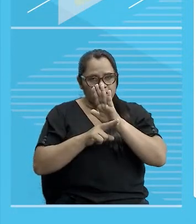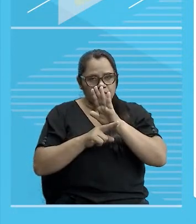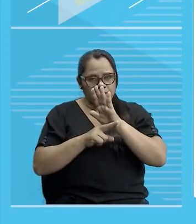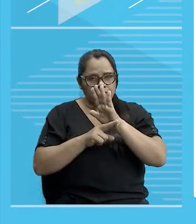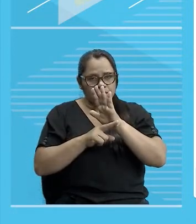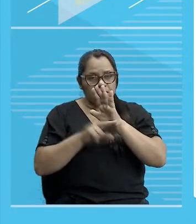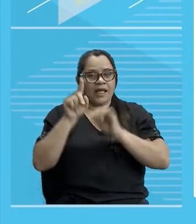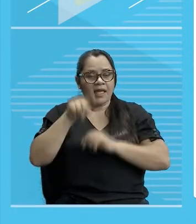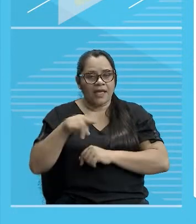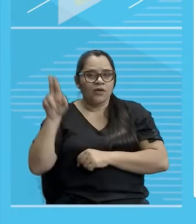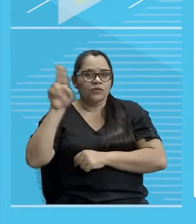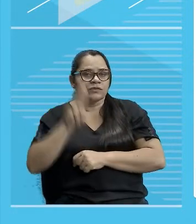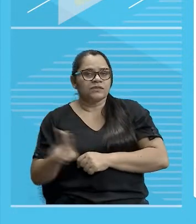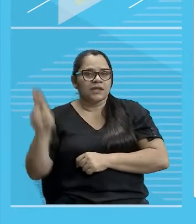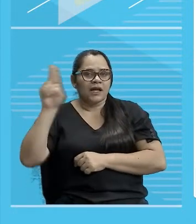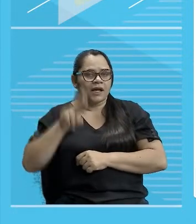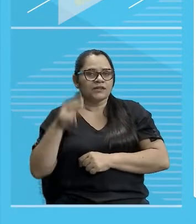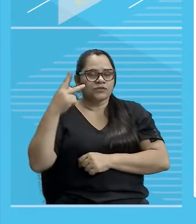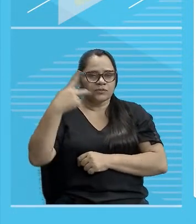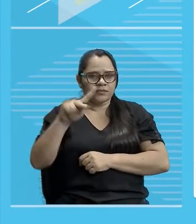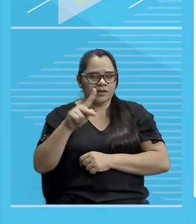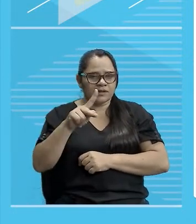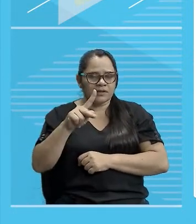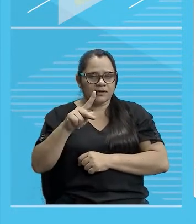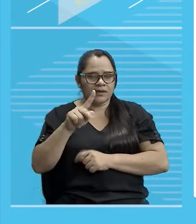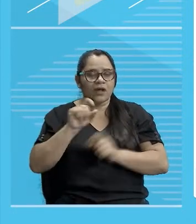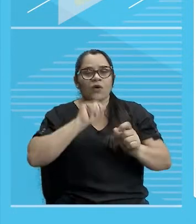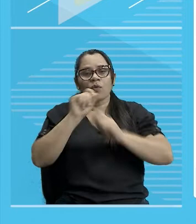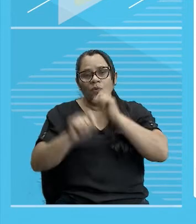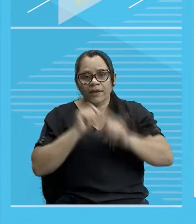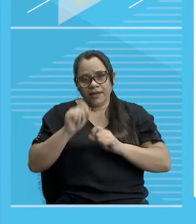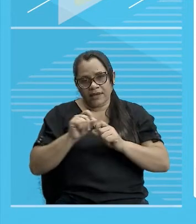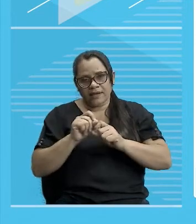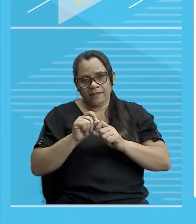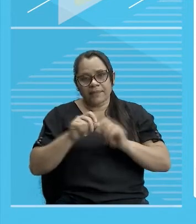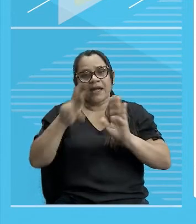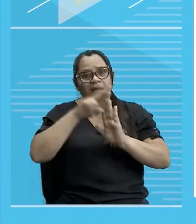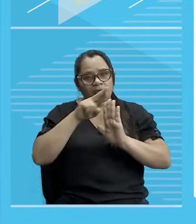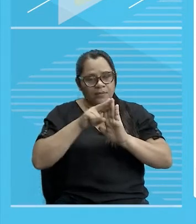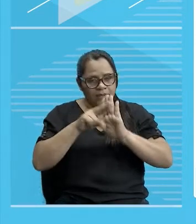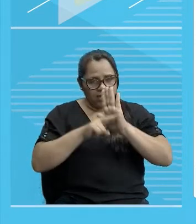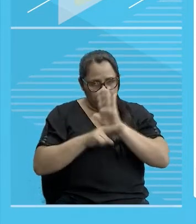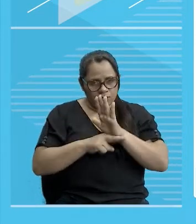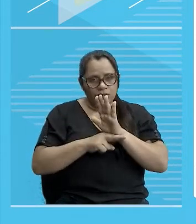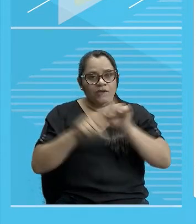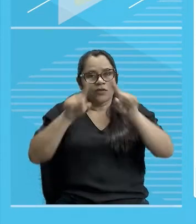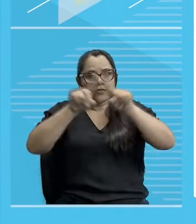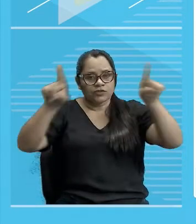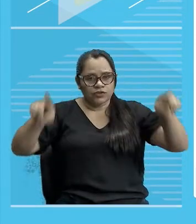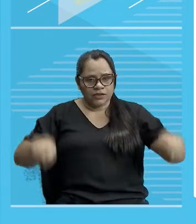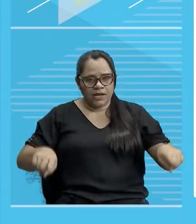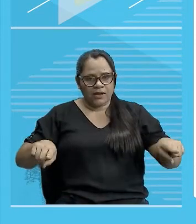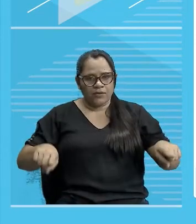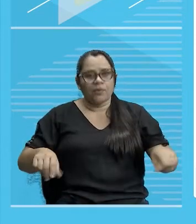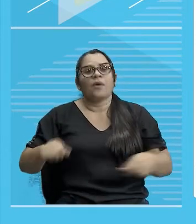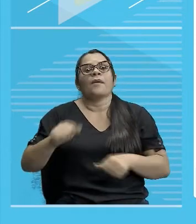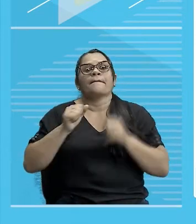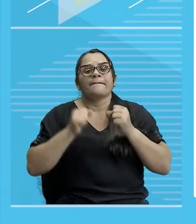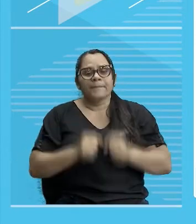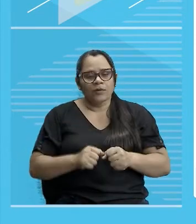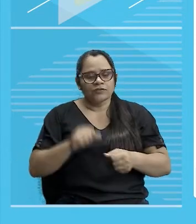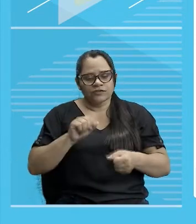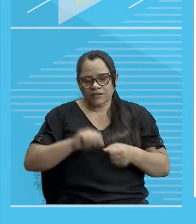para dizer o que o funcionário pode o que não pode dentro do nível ó